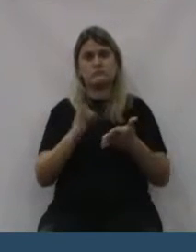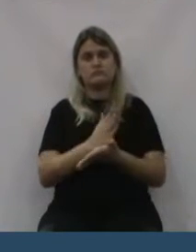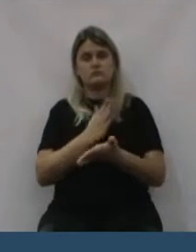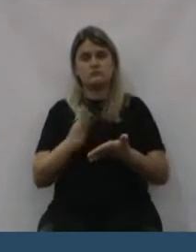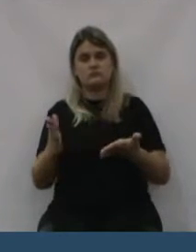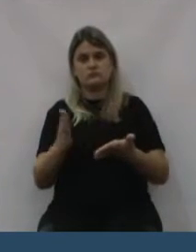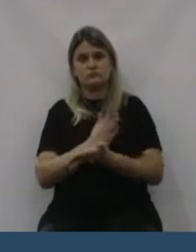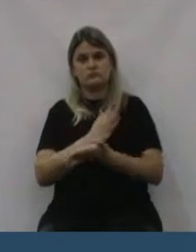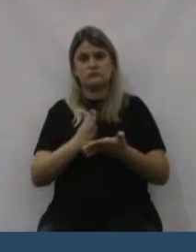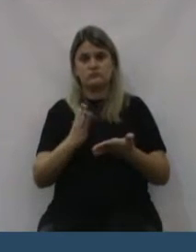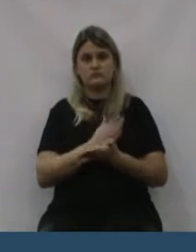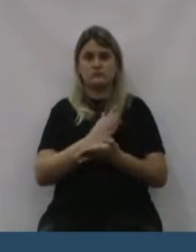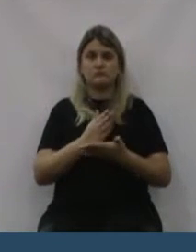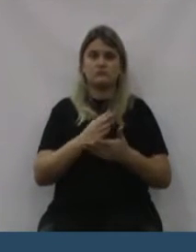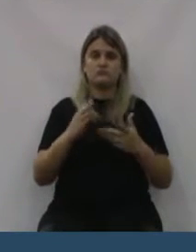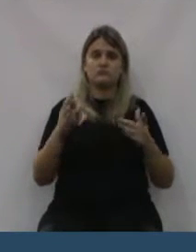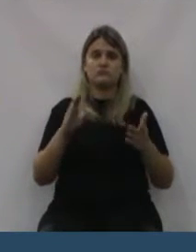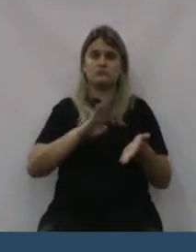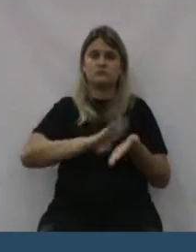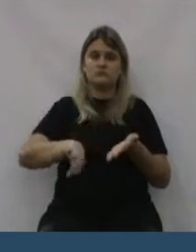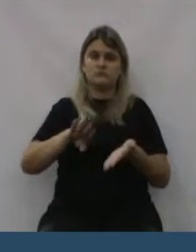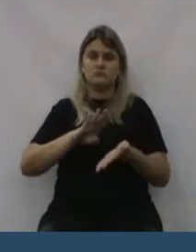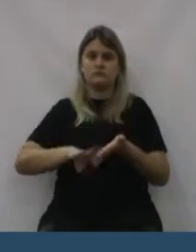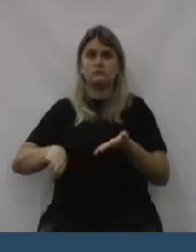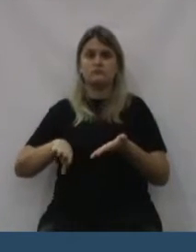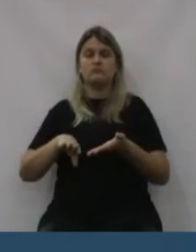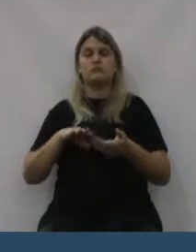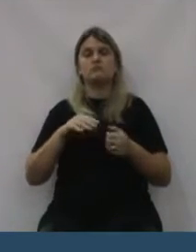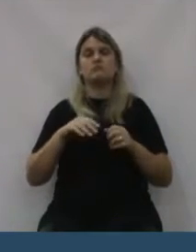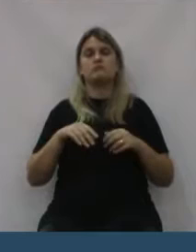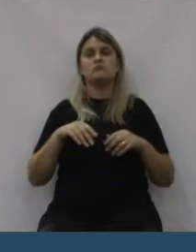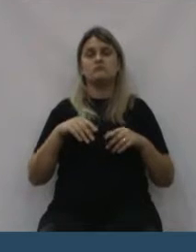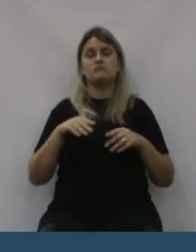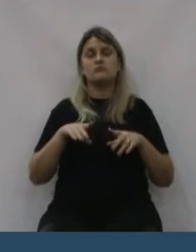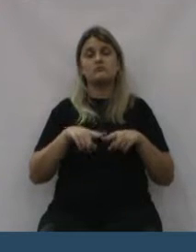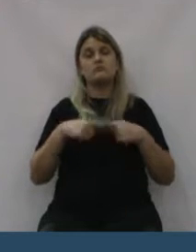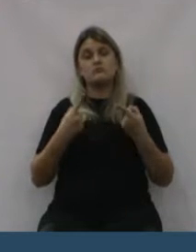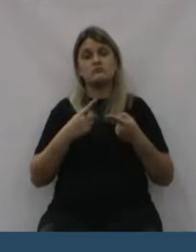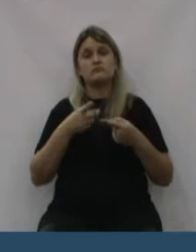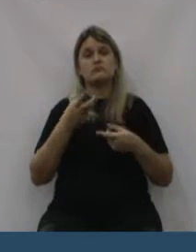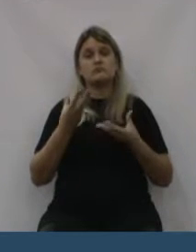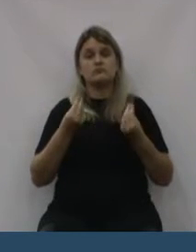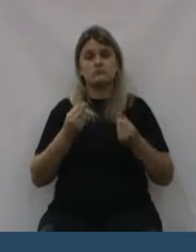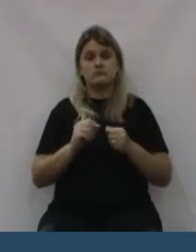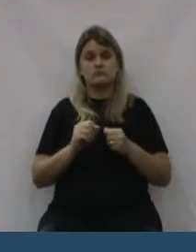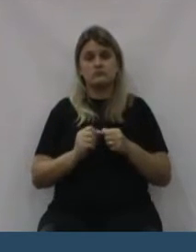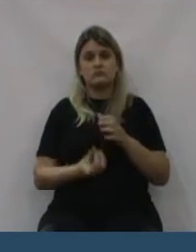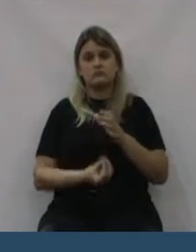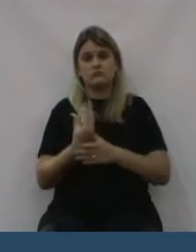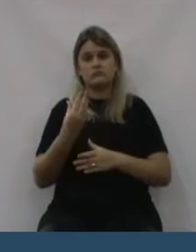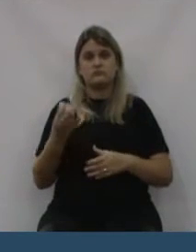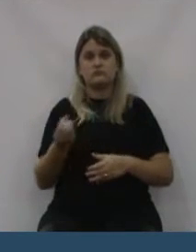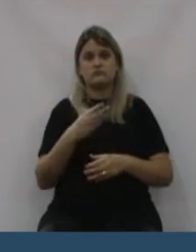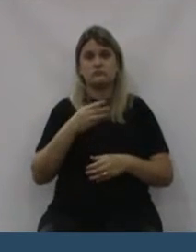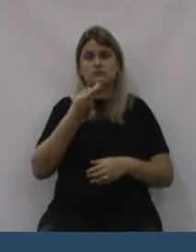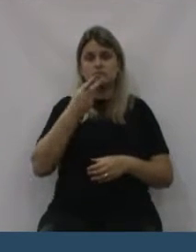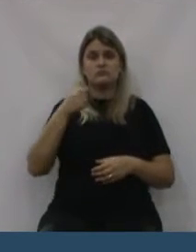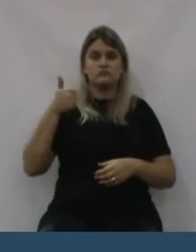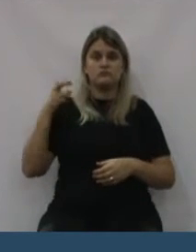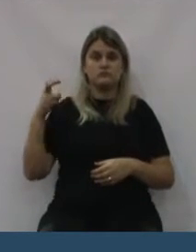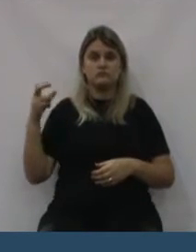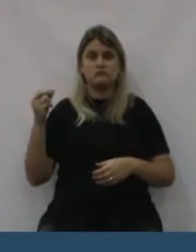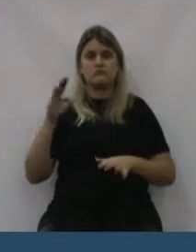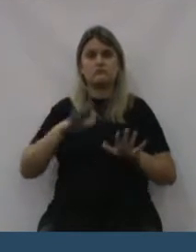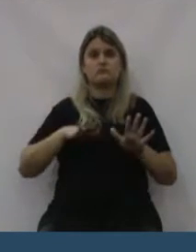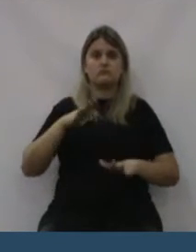sabe exatamente quantos são. Sem ter uma resposta do Poder Executivo, porque durante todos esses